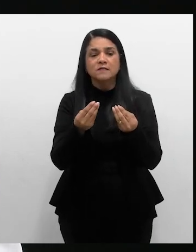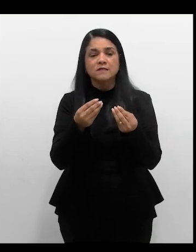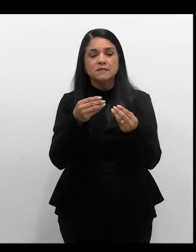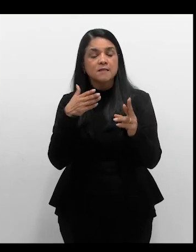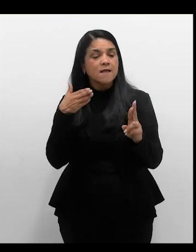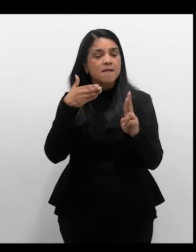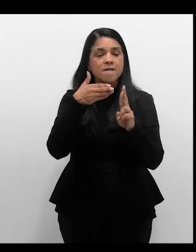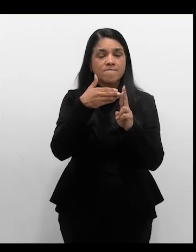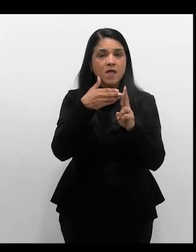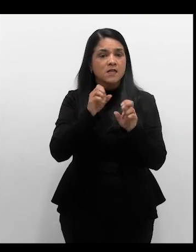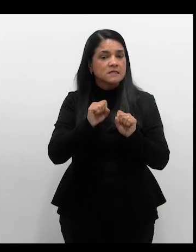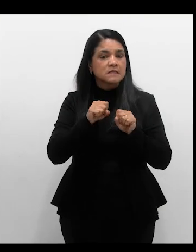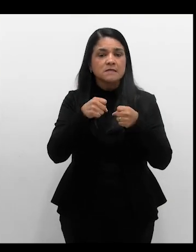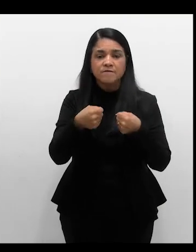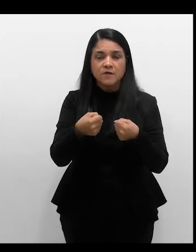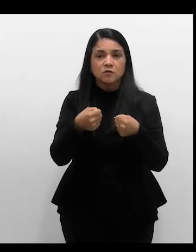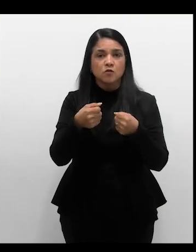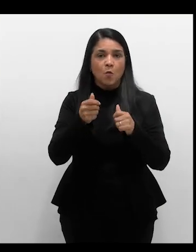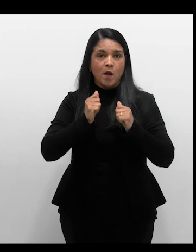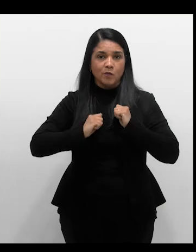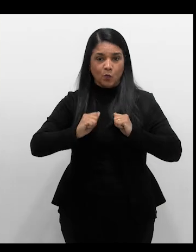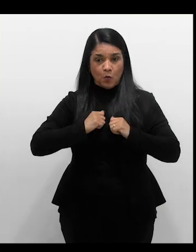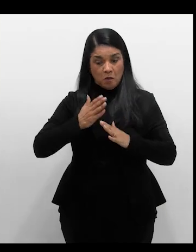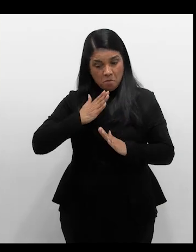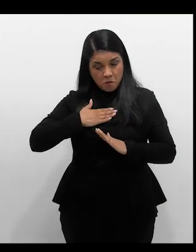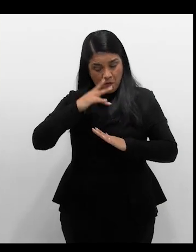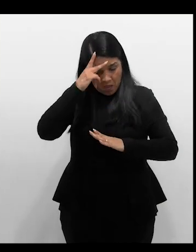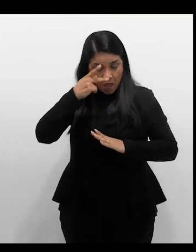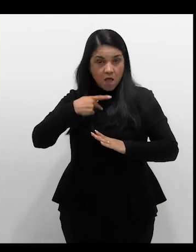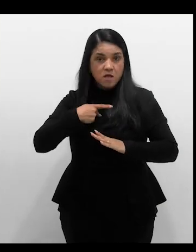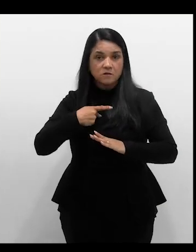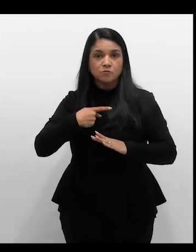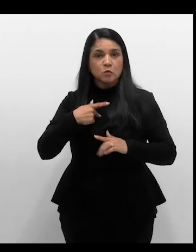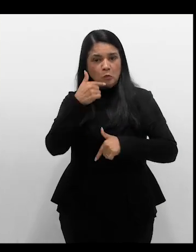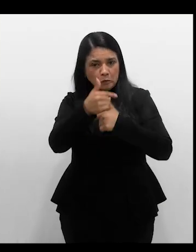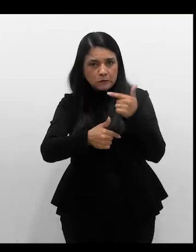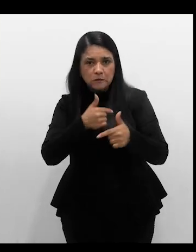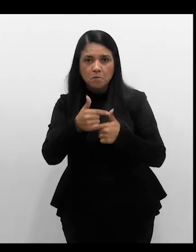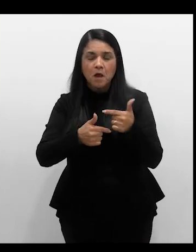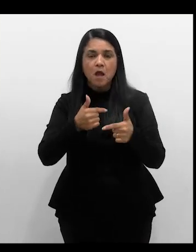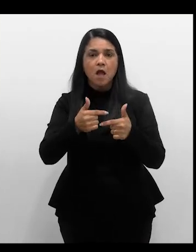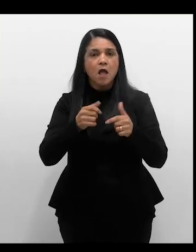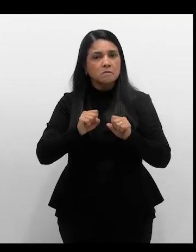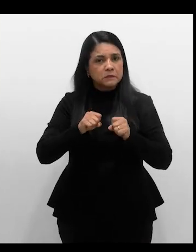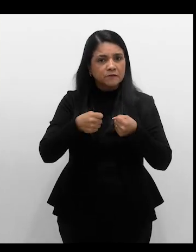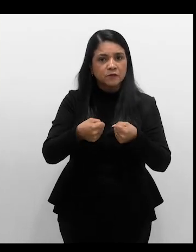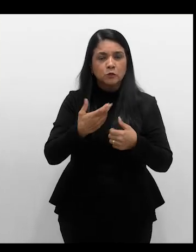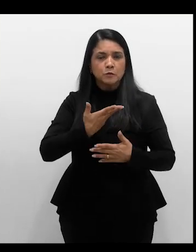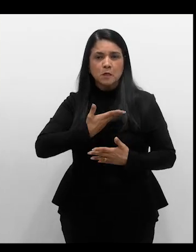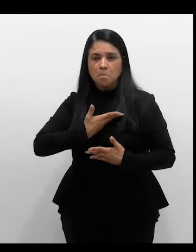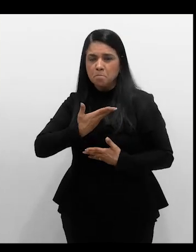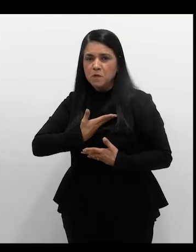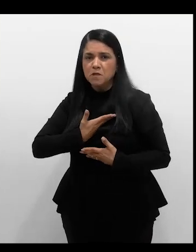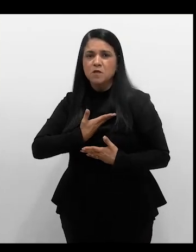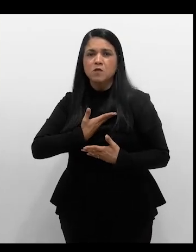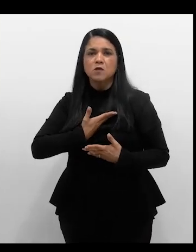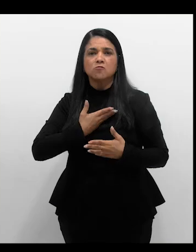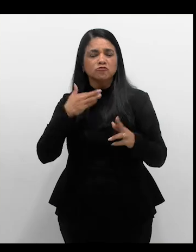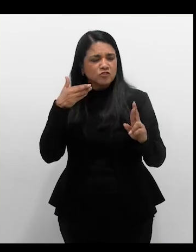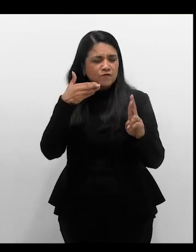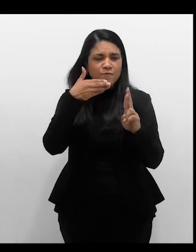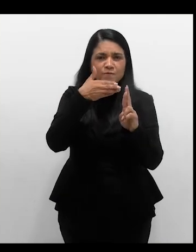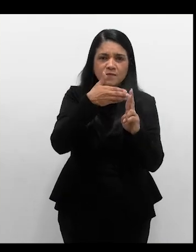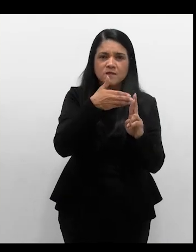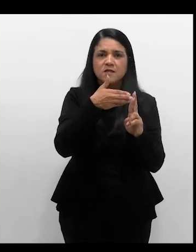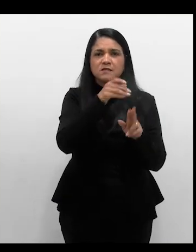ator? Eu me defendo em mim mesmo, me defendo no próprio trabalho, me defendo nos amigos, nos colegas, nas